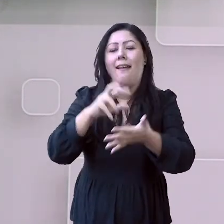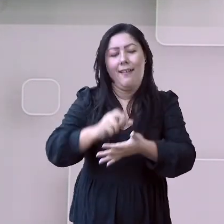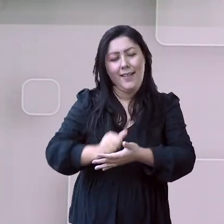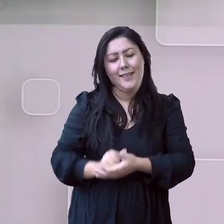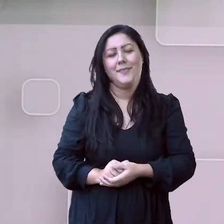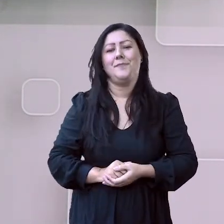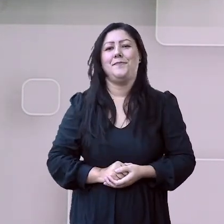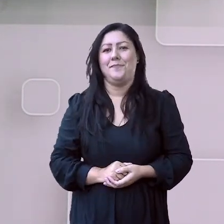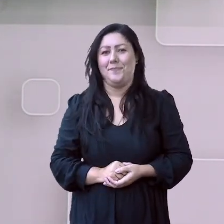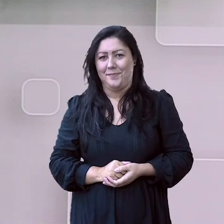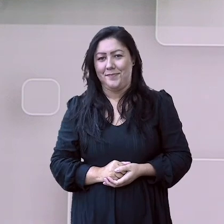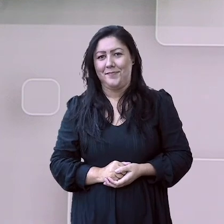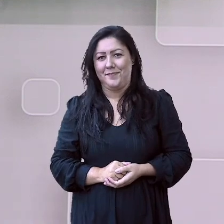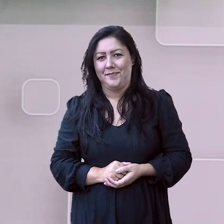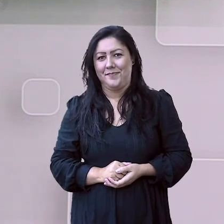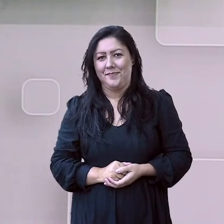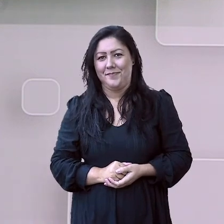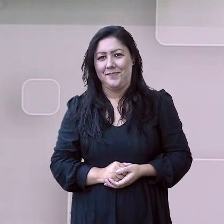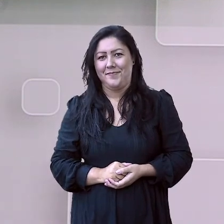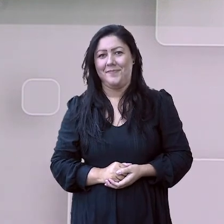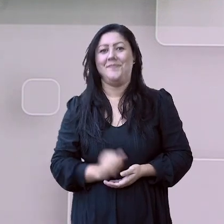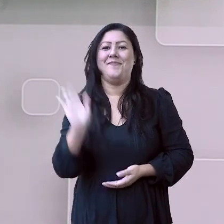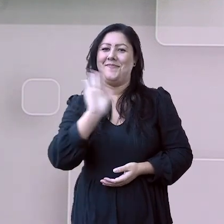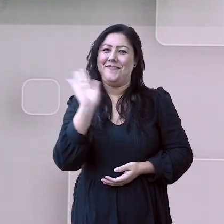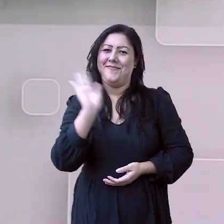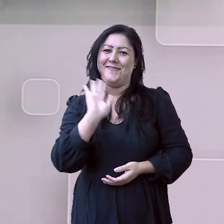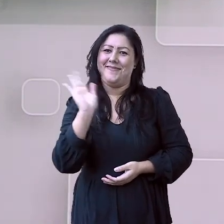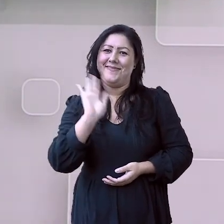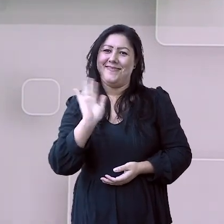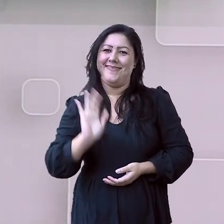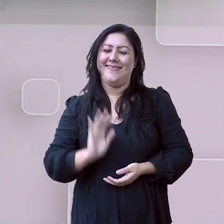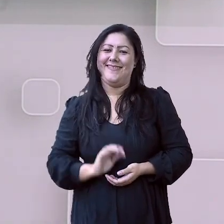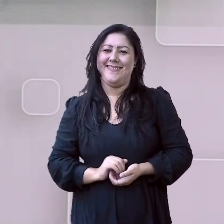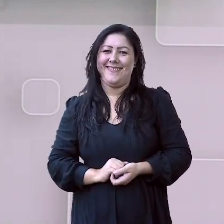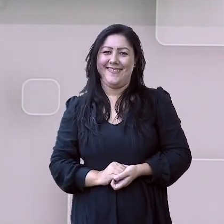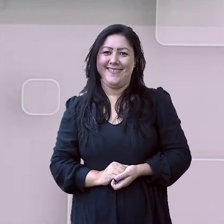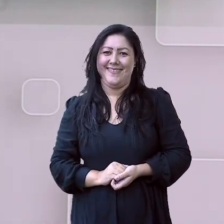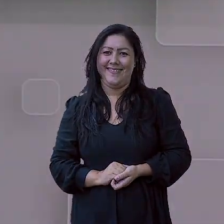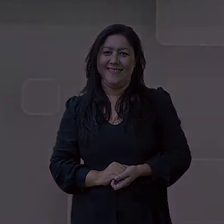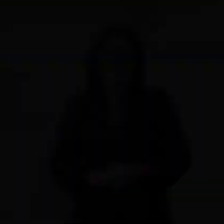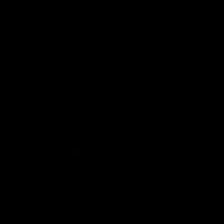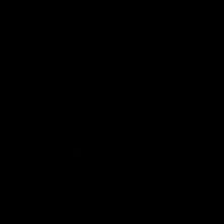no nosso canal do YouTube SMED TV. Até a próxima aula. Tchau, tchau!